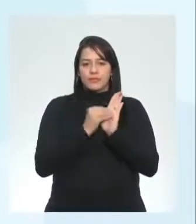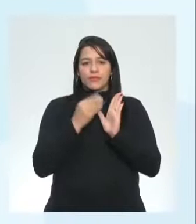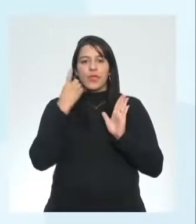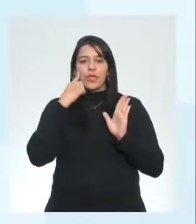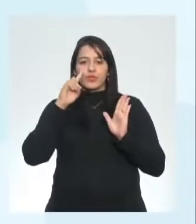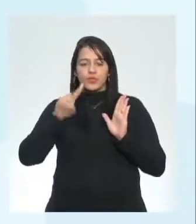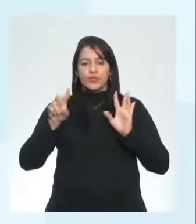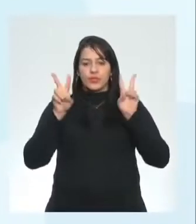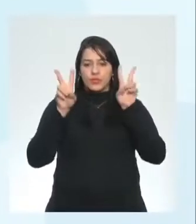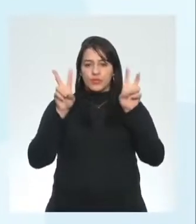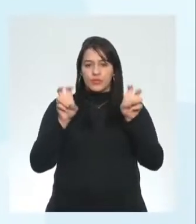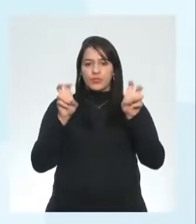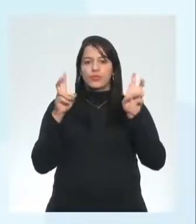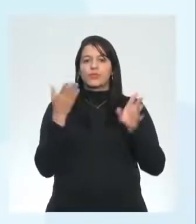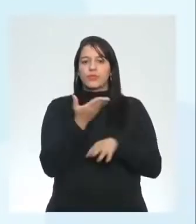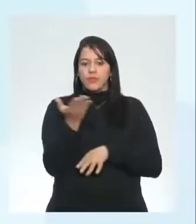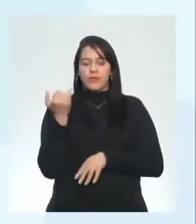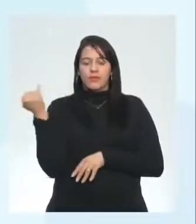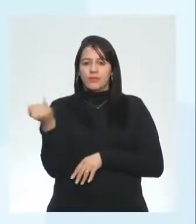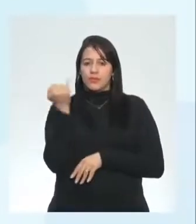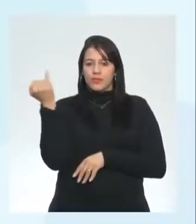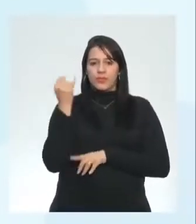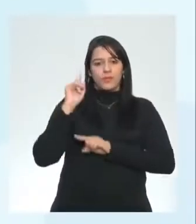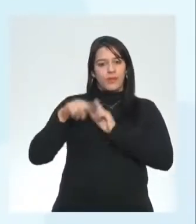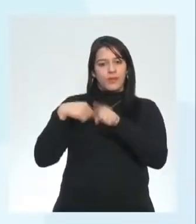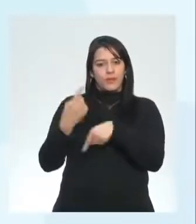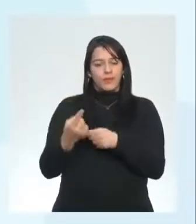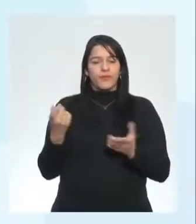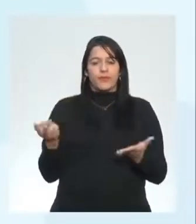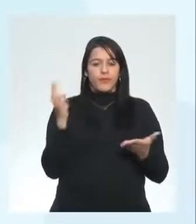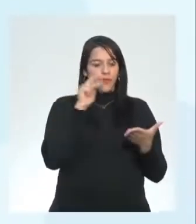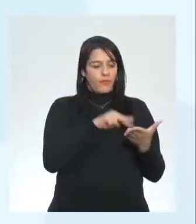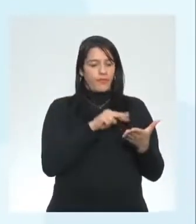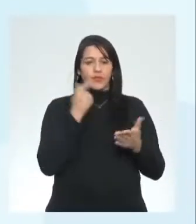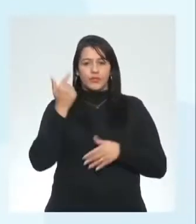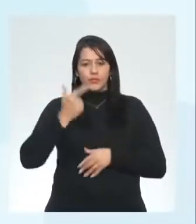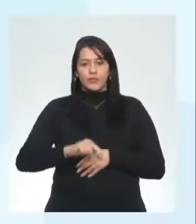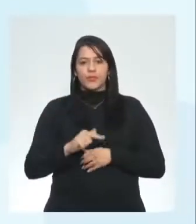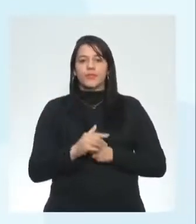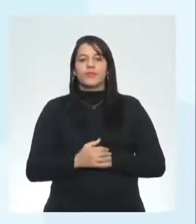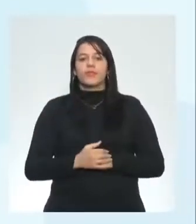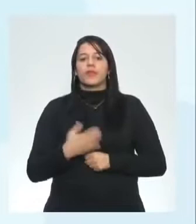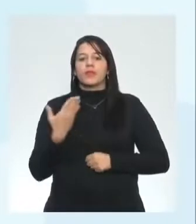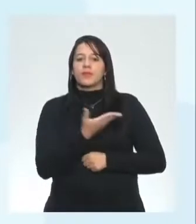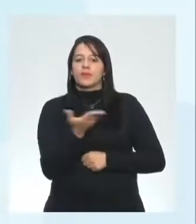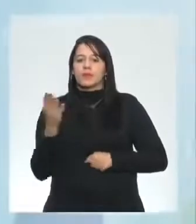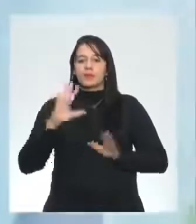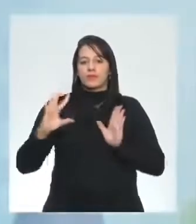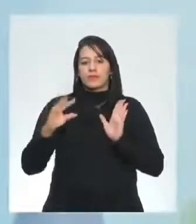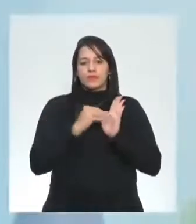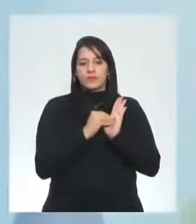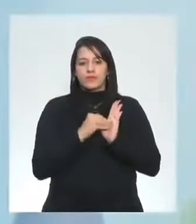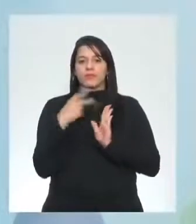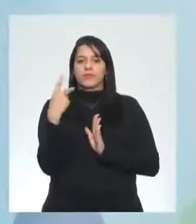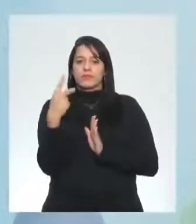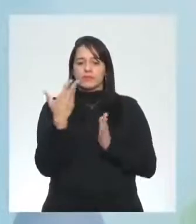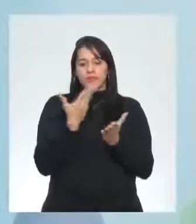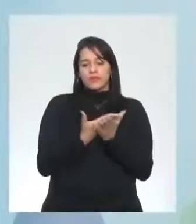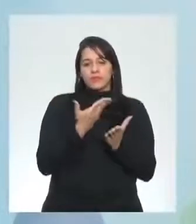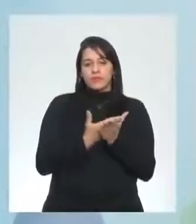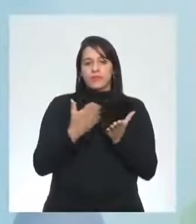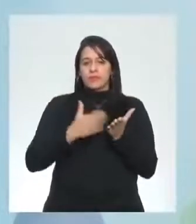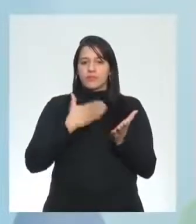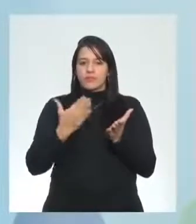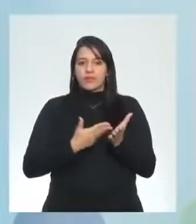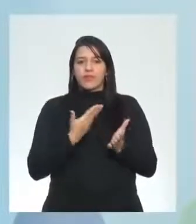Isso é super importante para você conseguir aí revisitar as aulas quando você precisar. Faça suas anotações no caderno, né, das partes mais